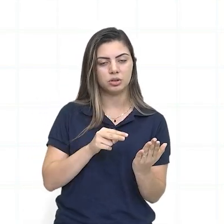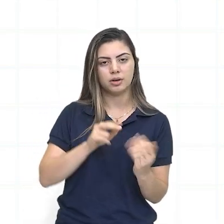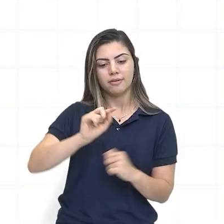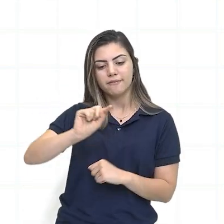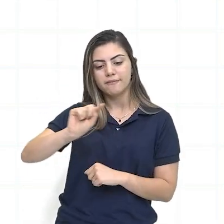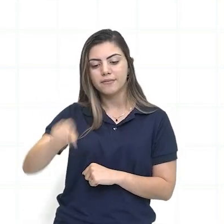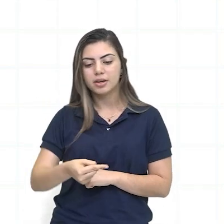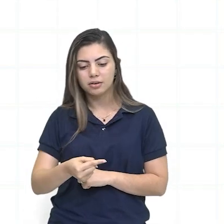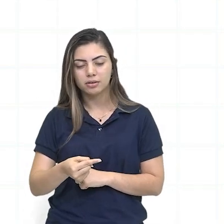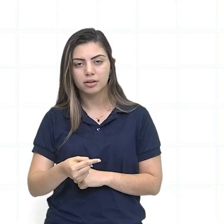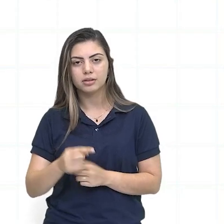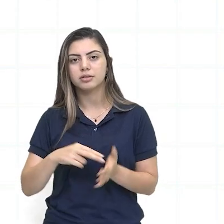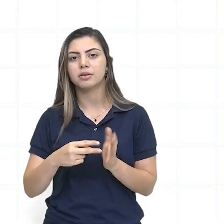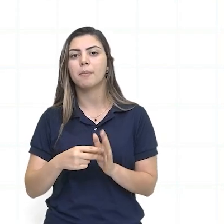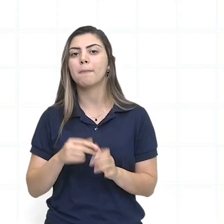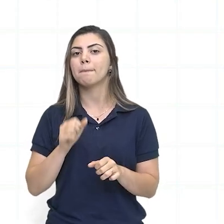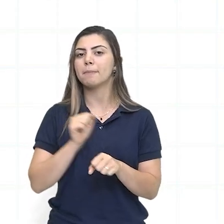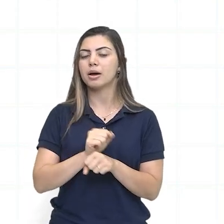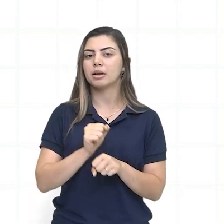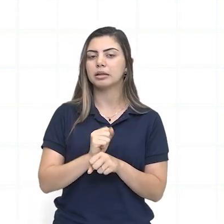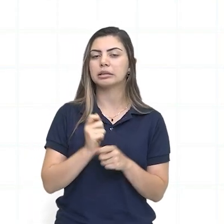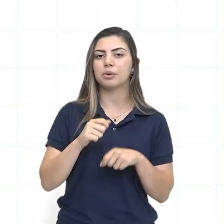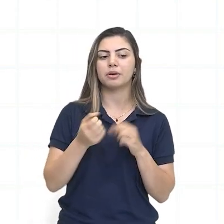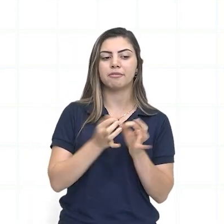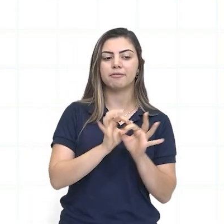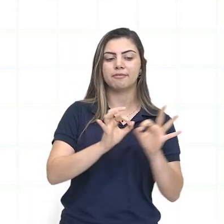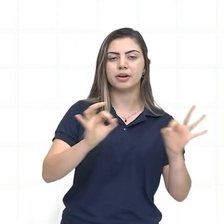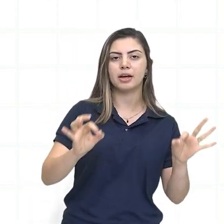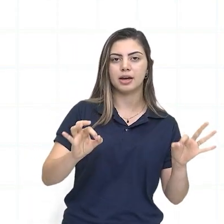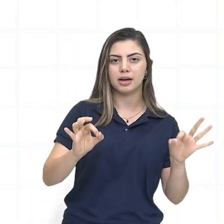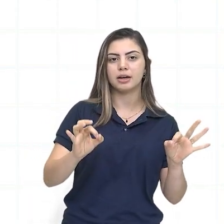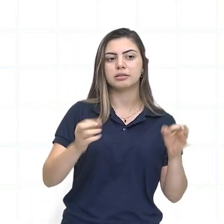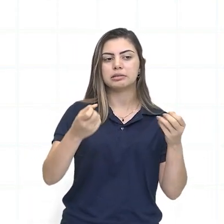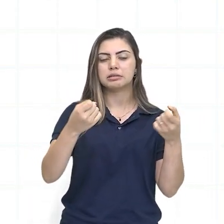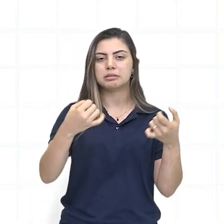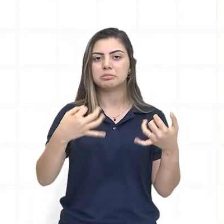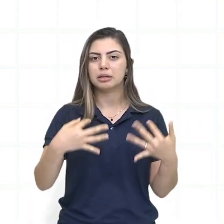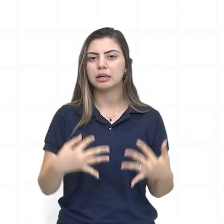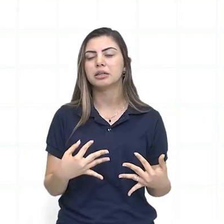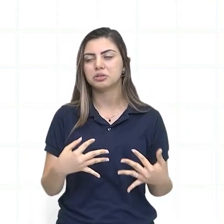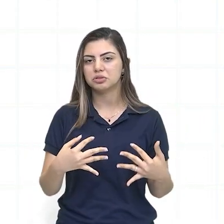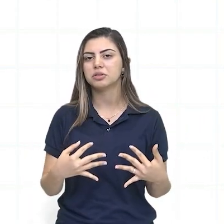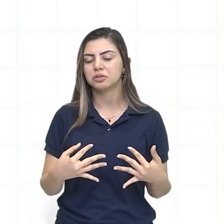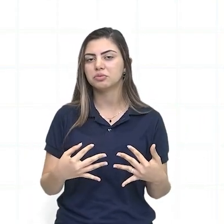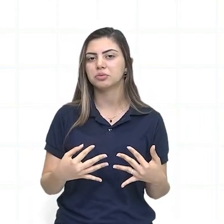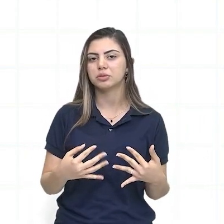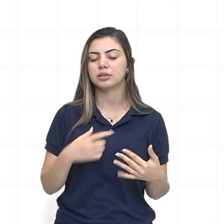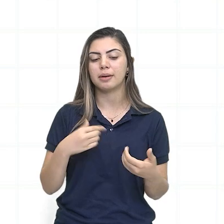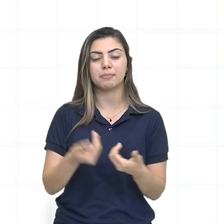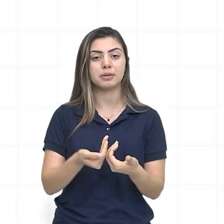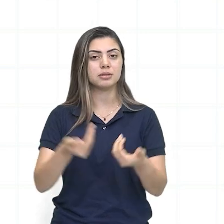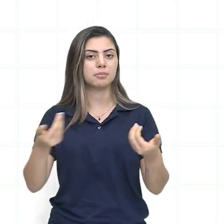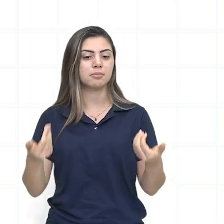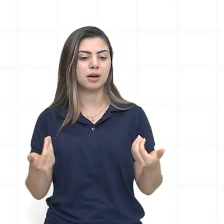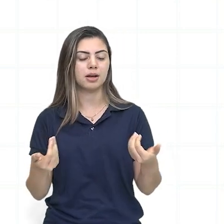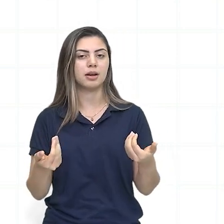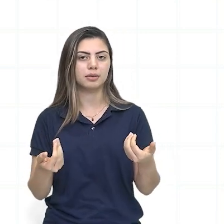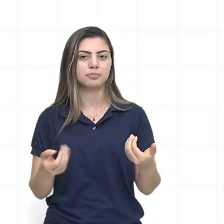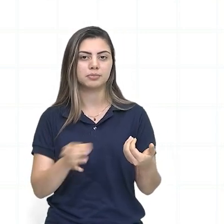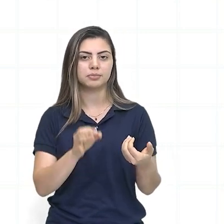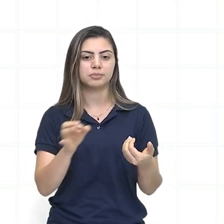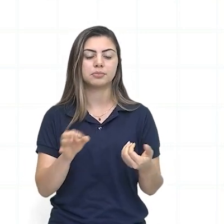leitura para separar termos explicativos né? No enunciado, na frase,